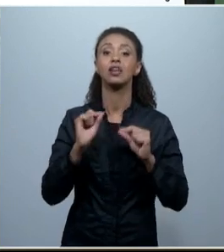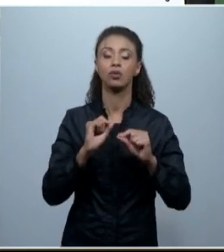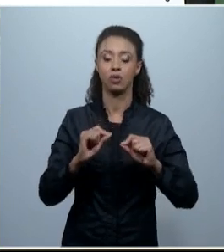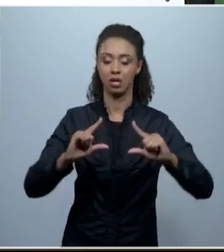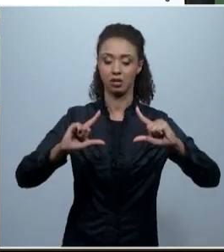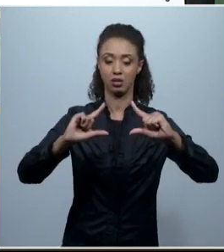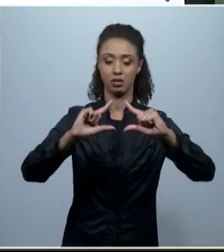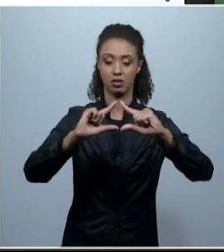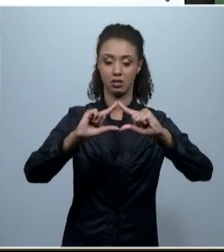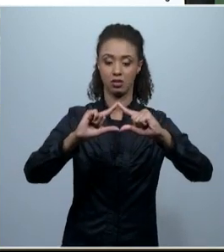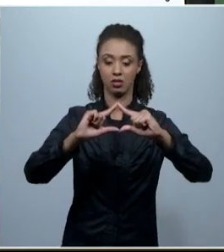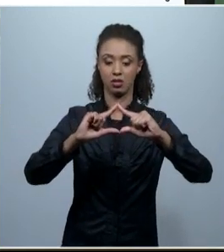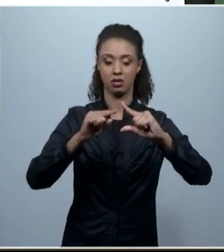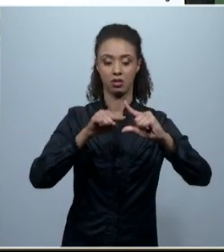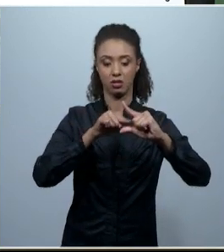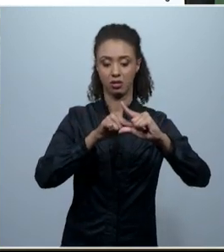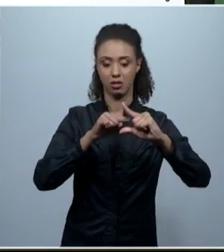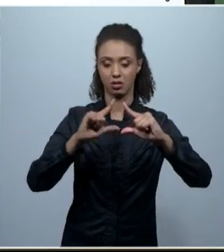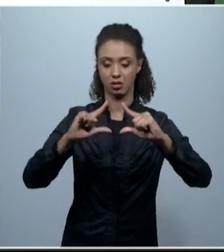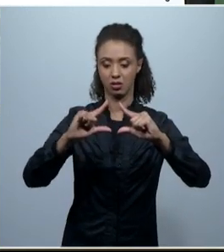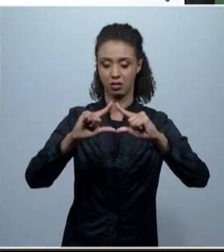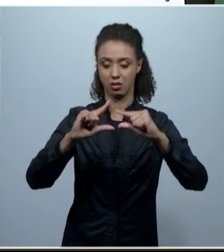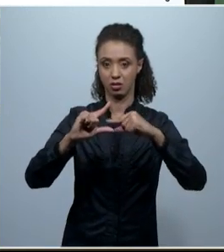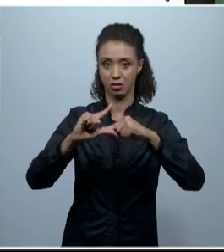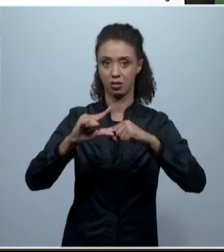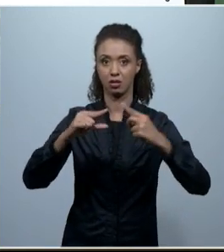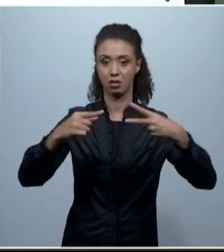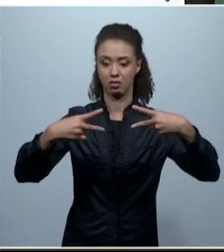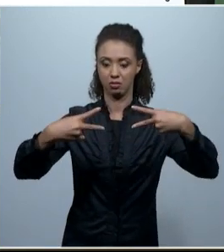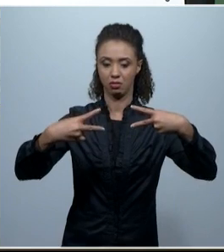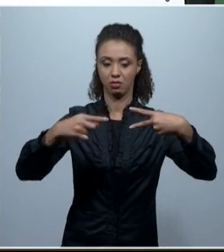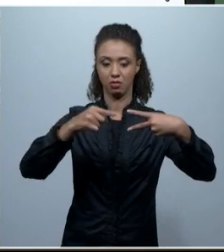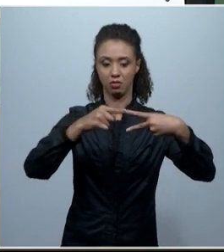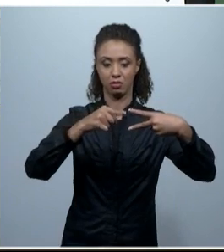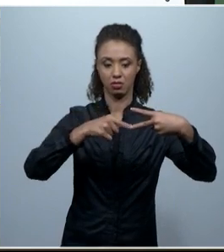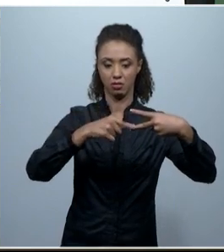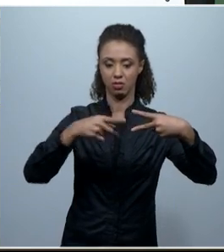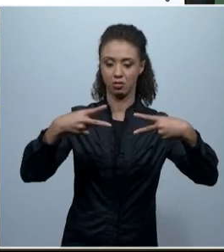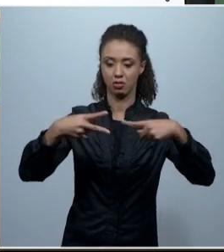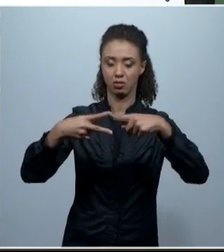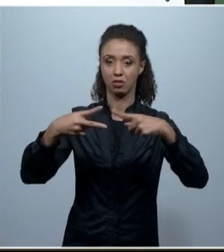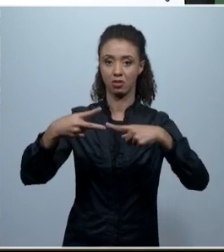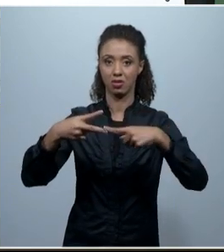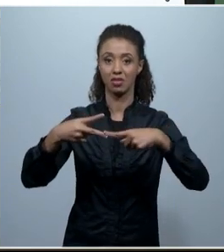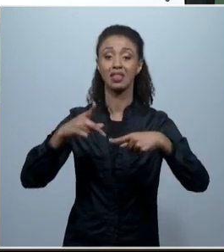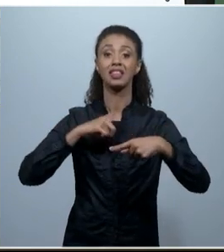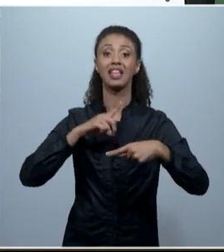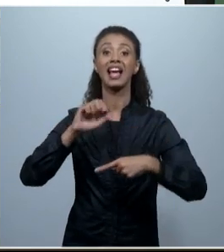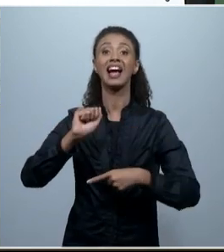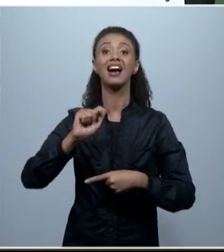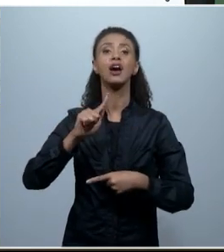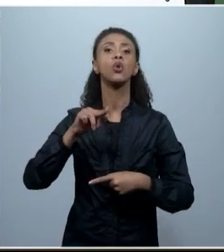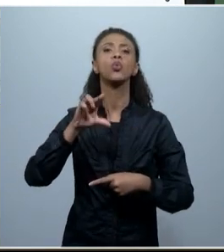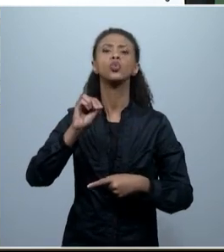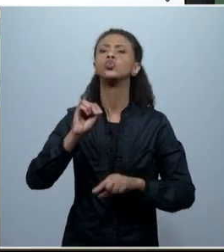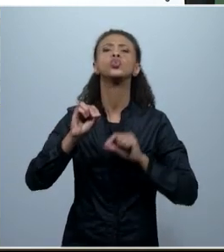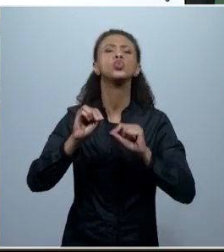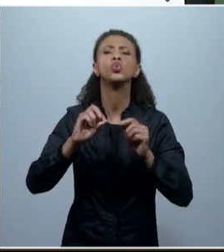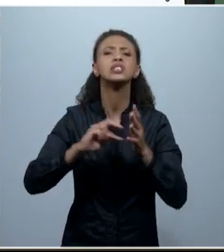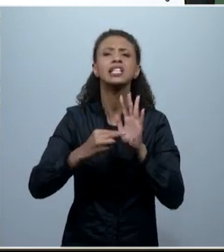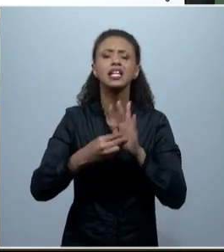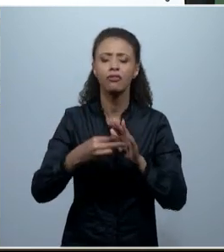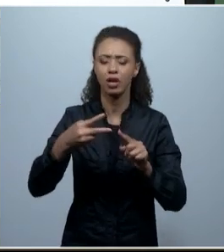ou seja todos os ângulos internos do triângulo são agudos é um ângulo agudo quando ele é menor do que 90 graus